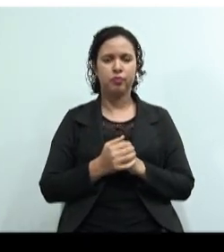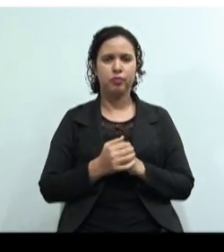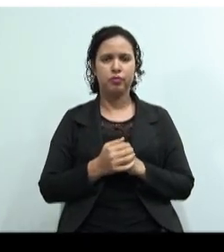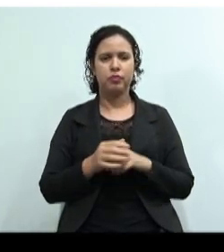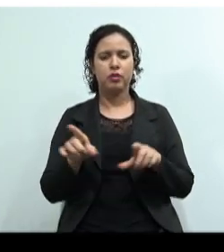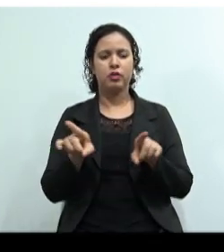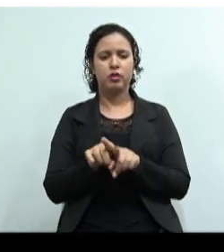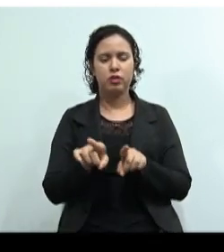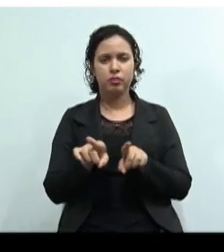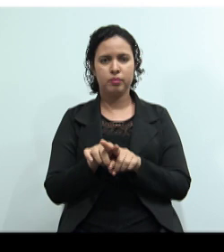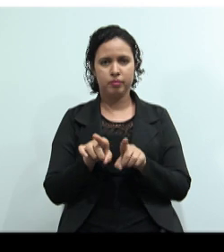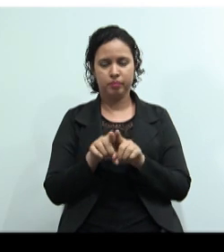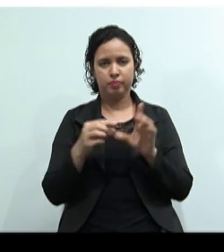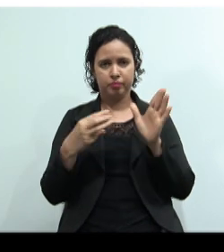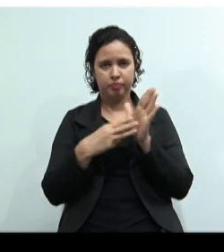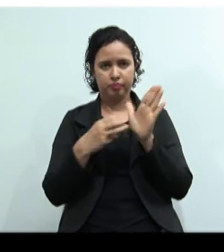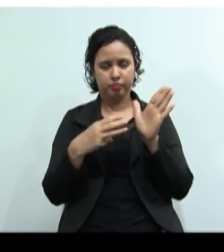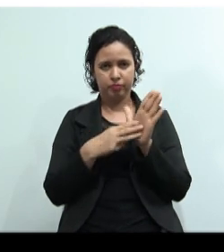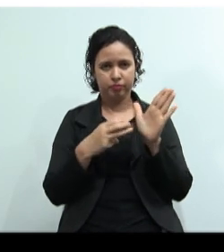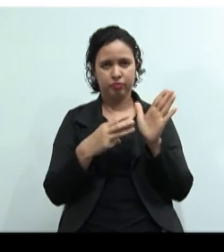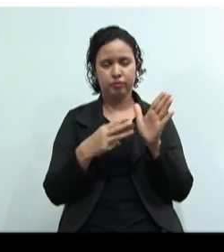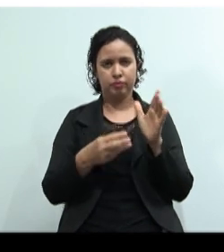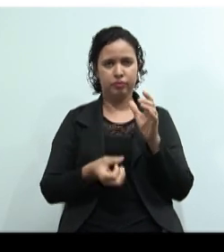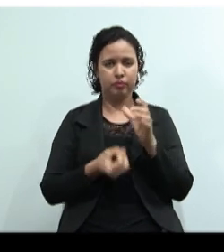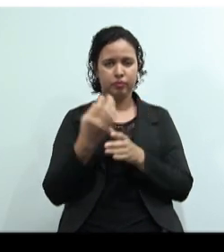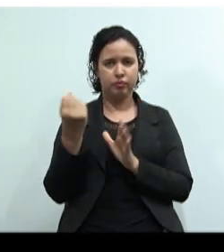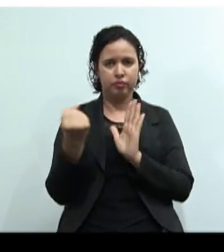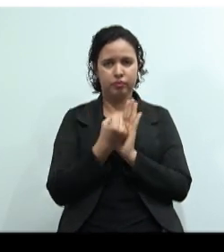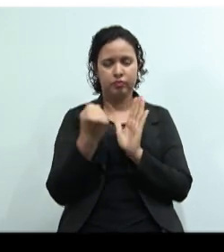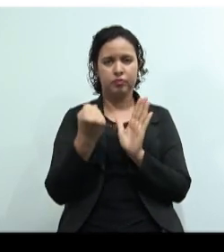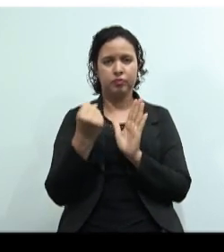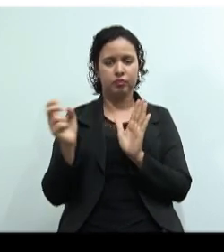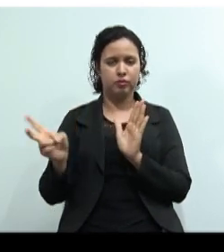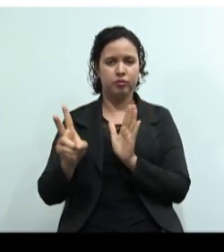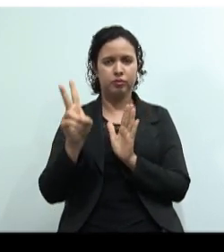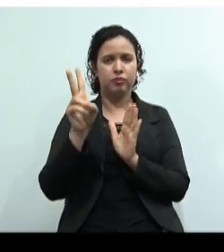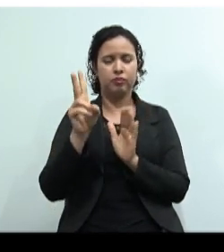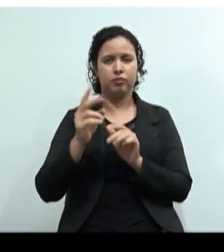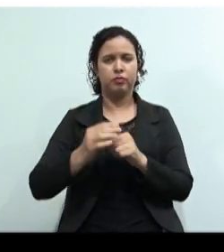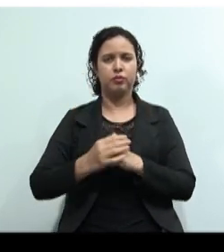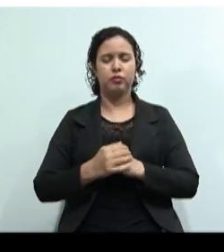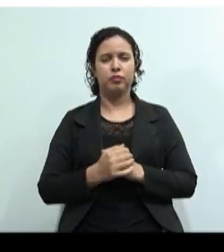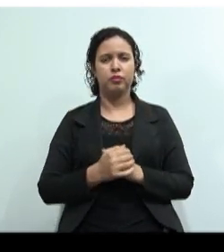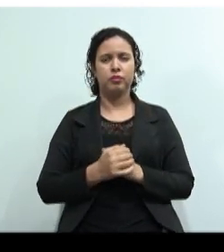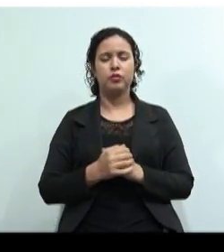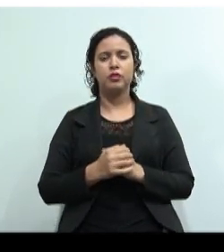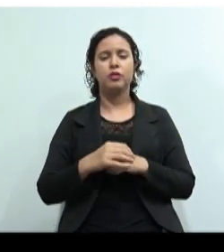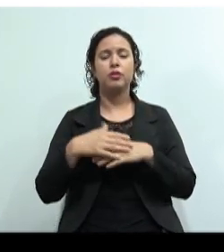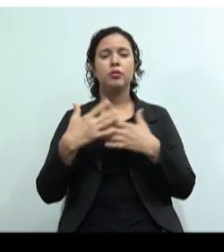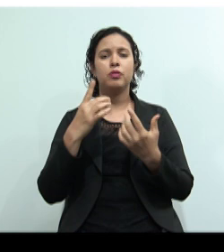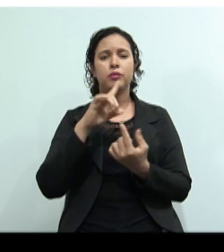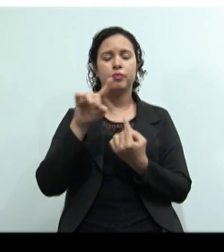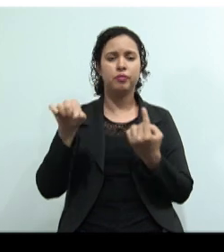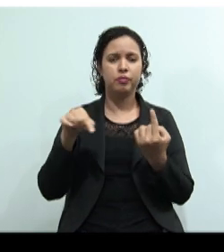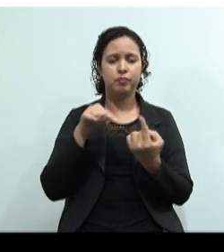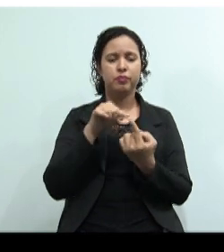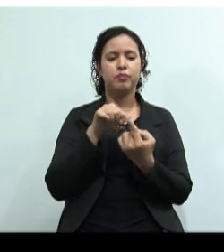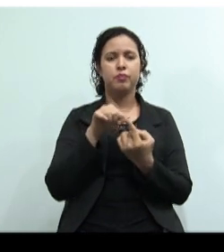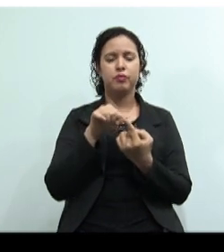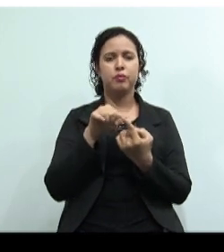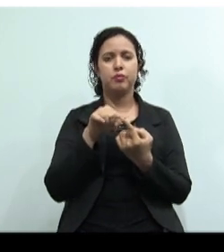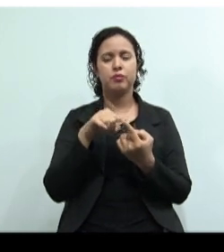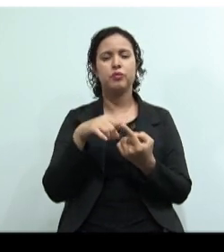as metodologias de formação de preço. Depois, qual é o objetivo da formação de preço de venda?